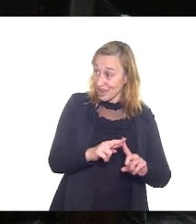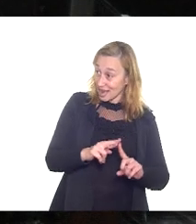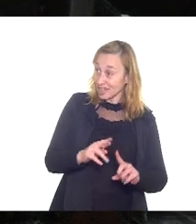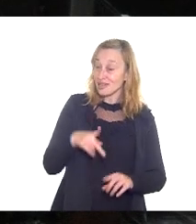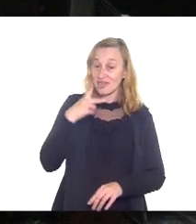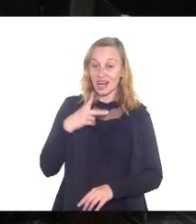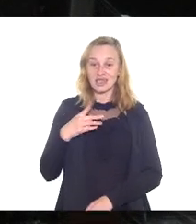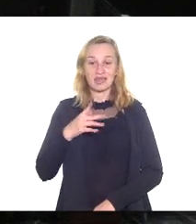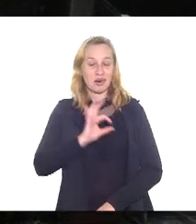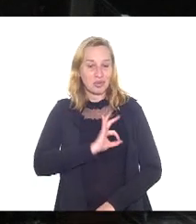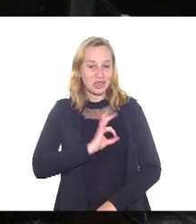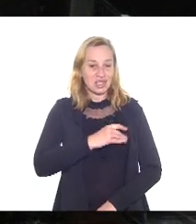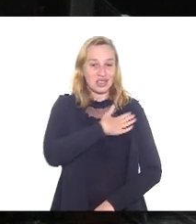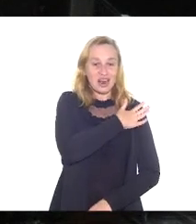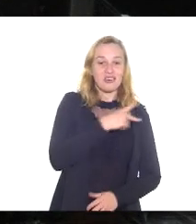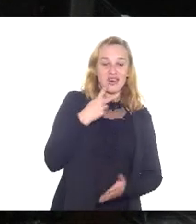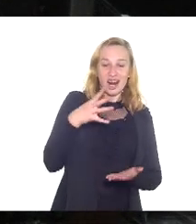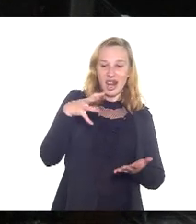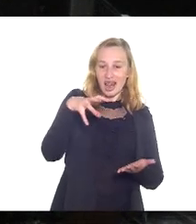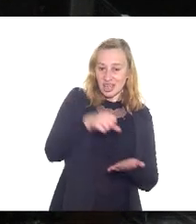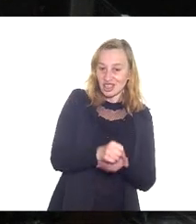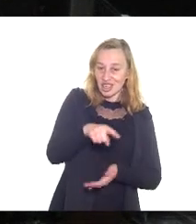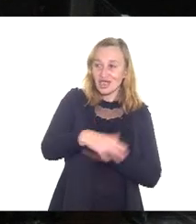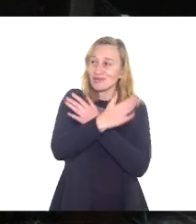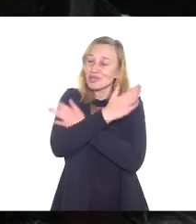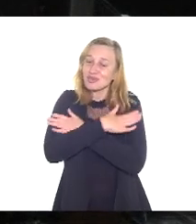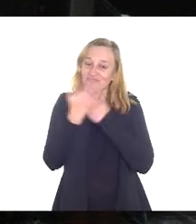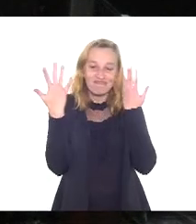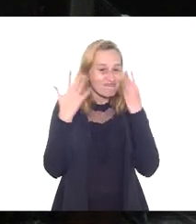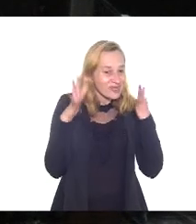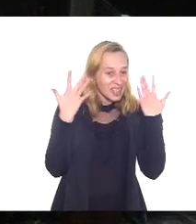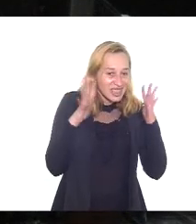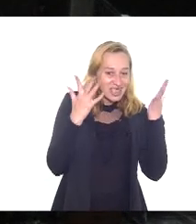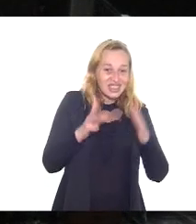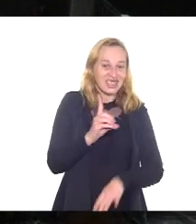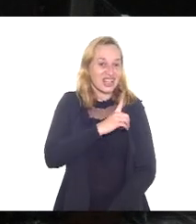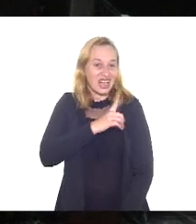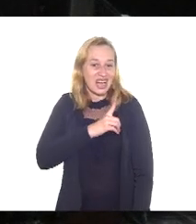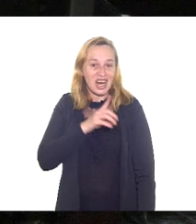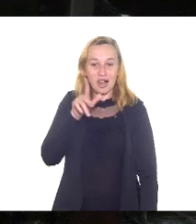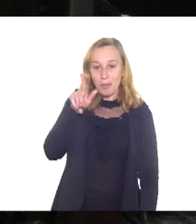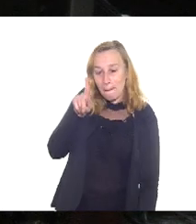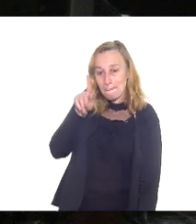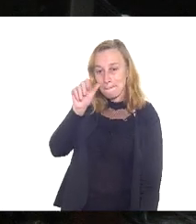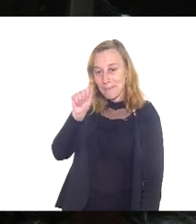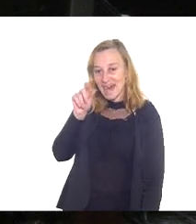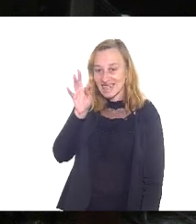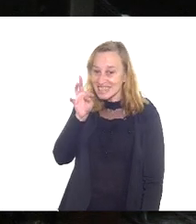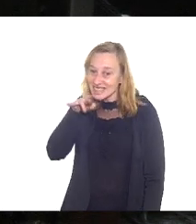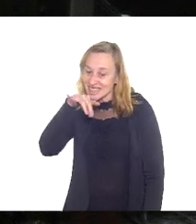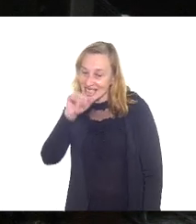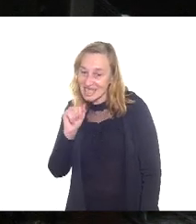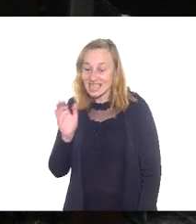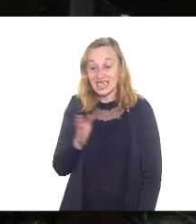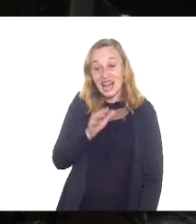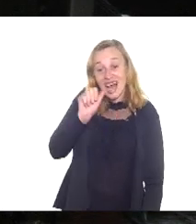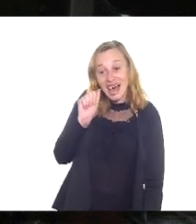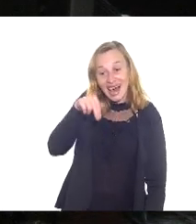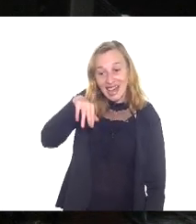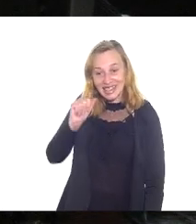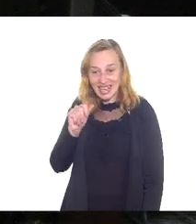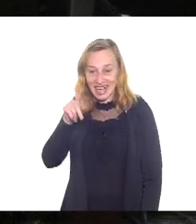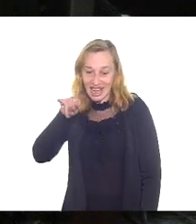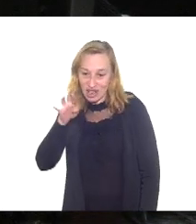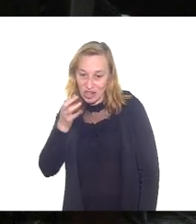Polícia Civil, registrar aqui os meus aplausos às delegadas Patrícia Aguiar e Ana Carolina, que